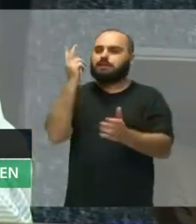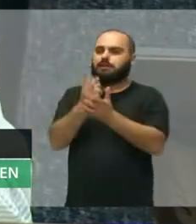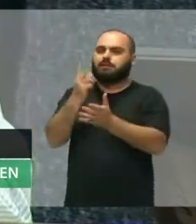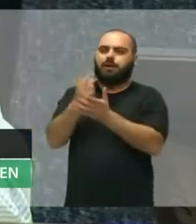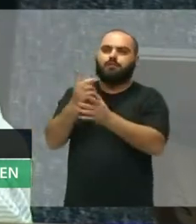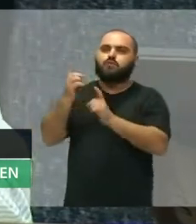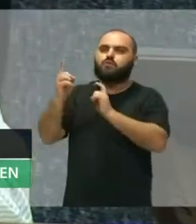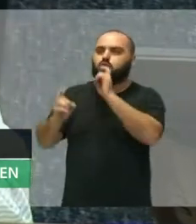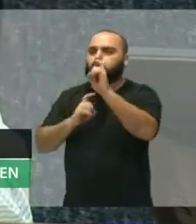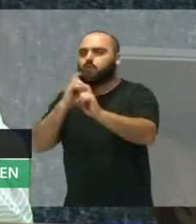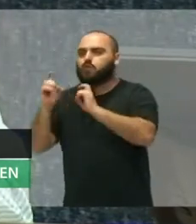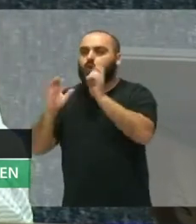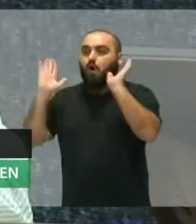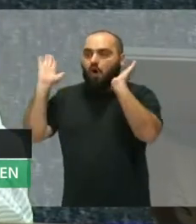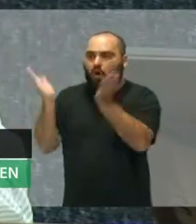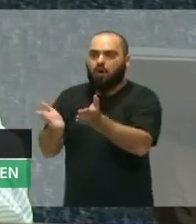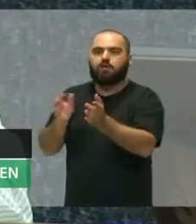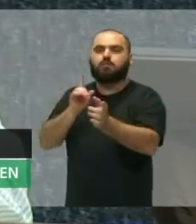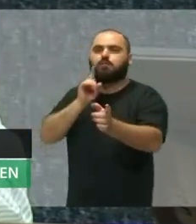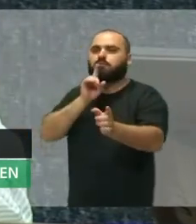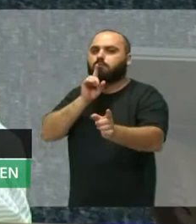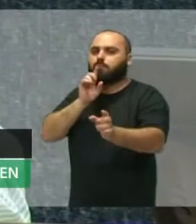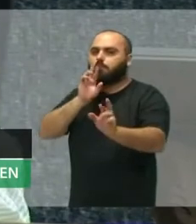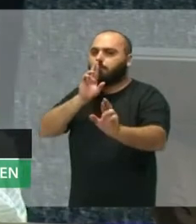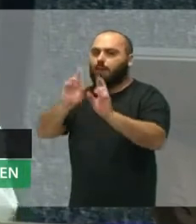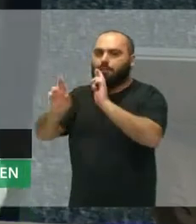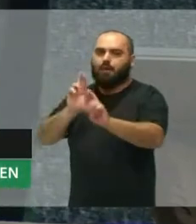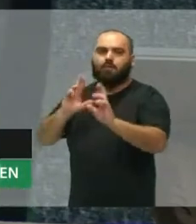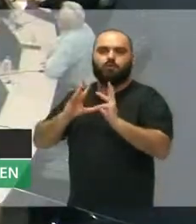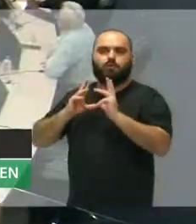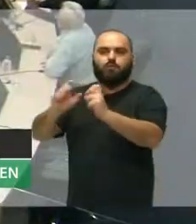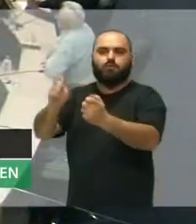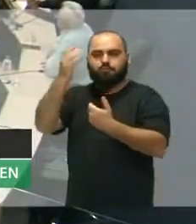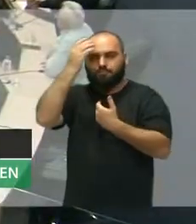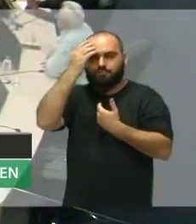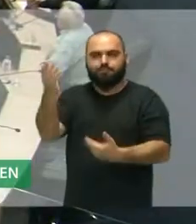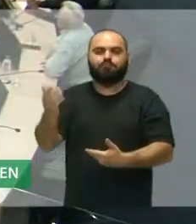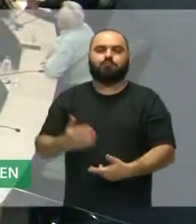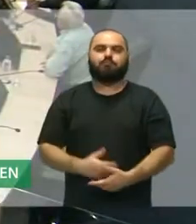entidade que é referência no Estado. Muito obrigado.